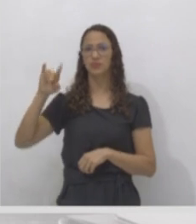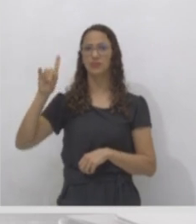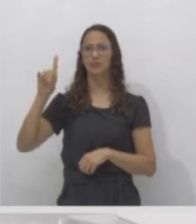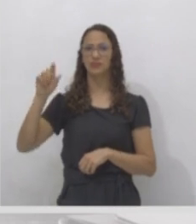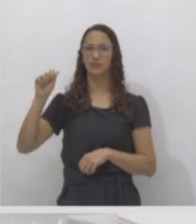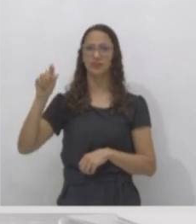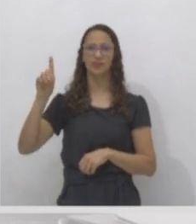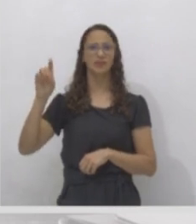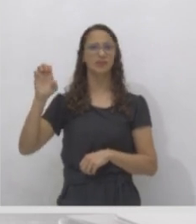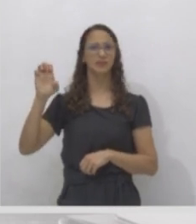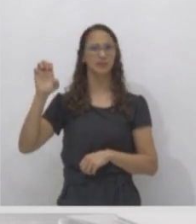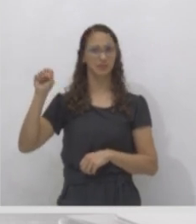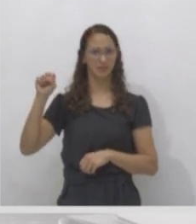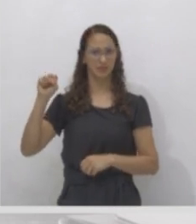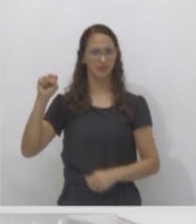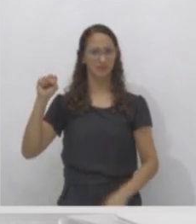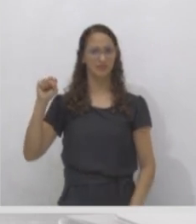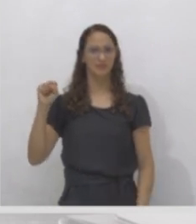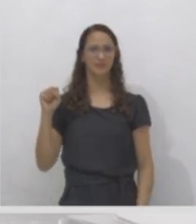unidades